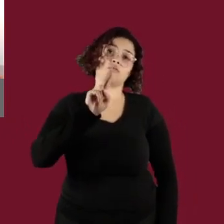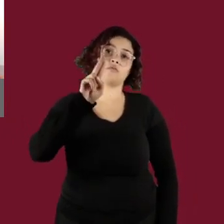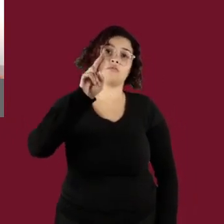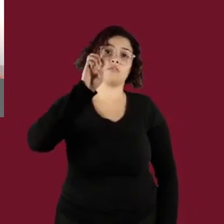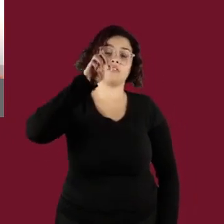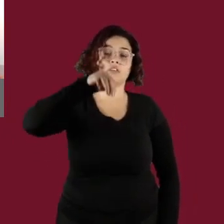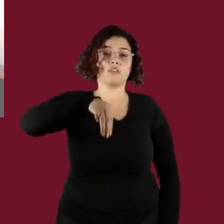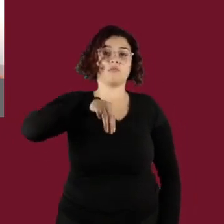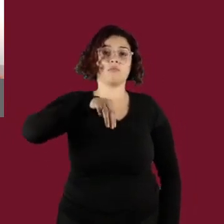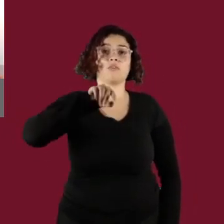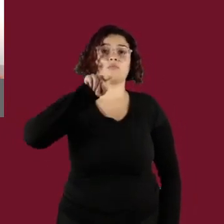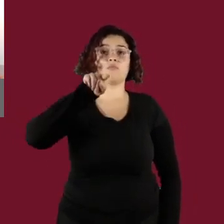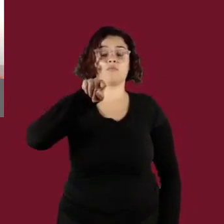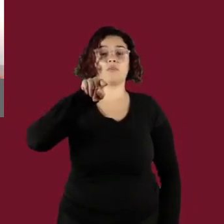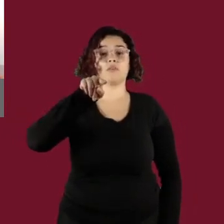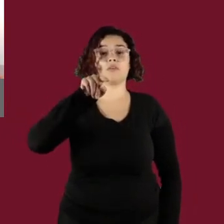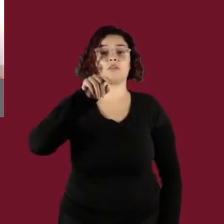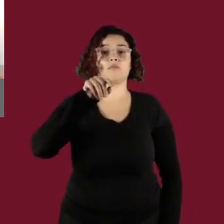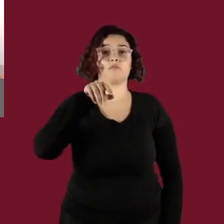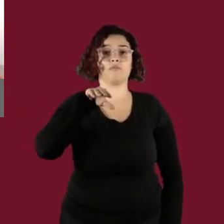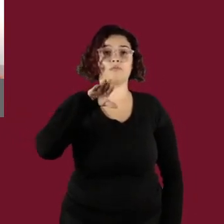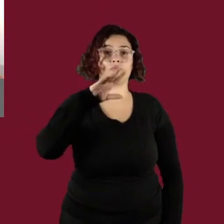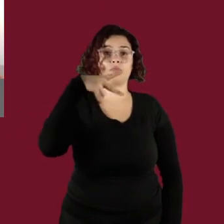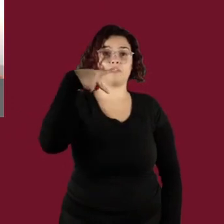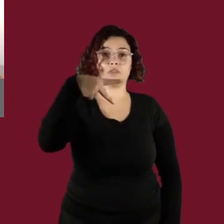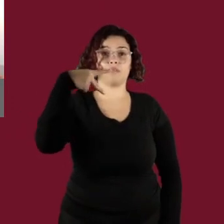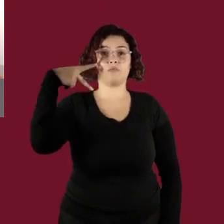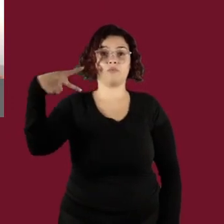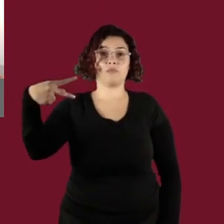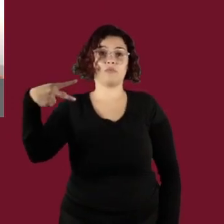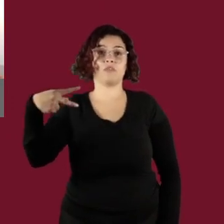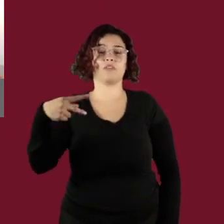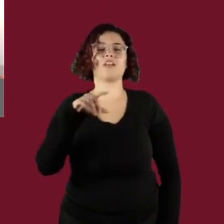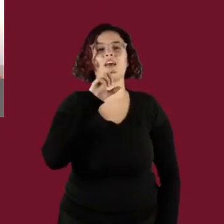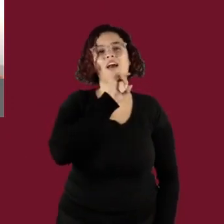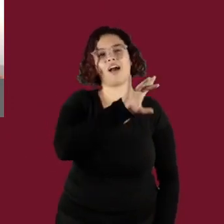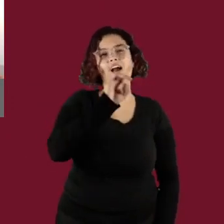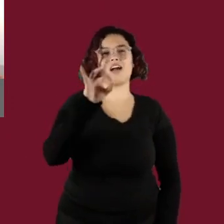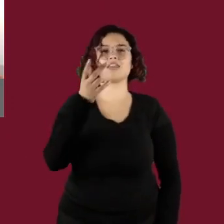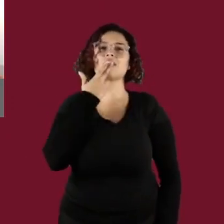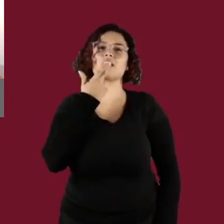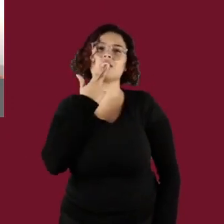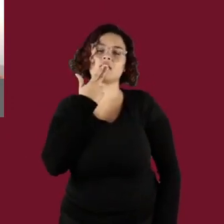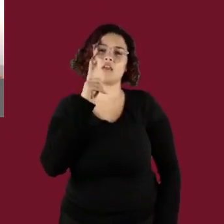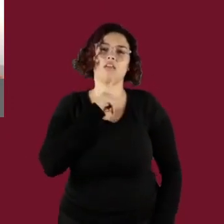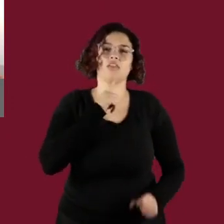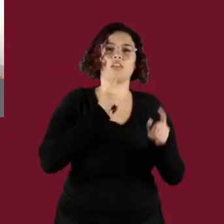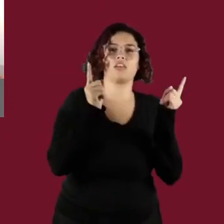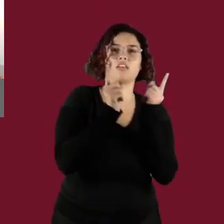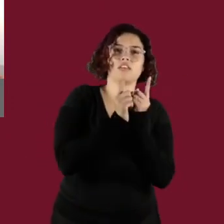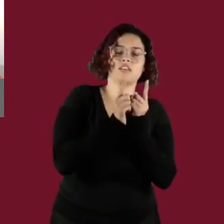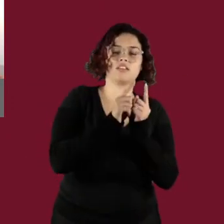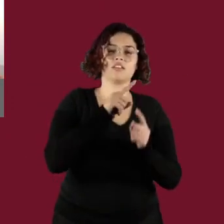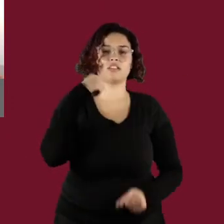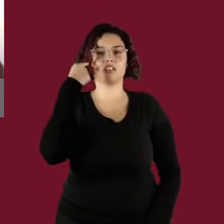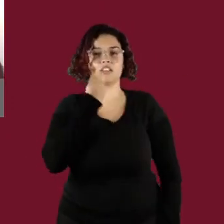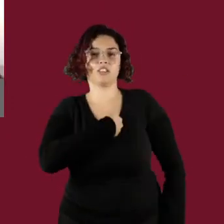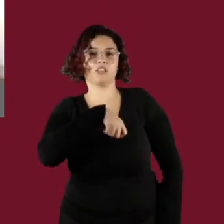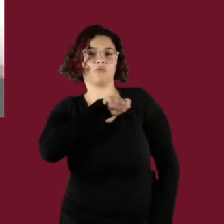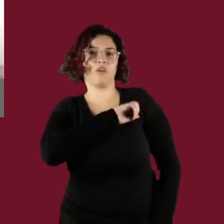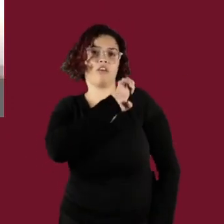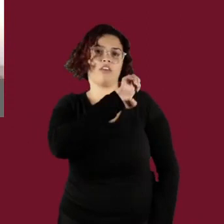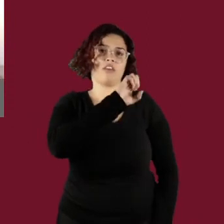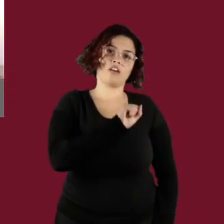news.un.org/pt de português, né, a língua portuguesa, cada língua tem uma abreviatura, espanhol é ES, a gente é PT por causa